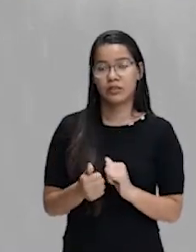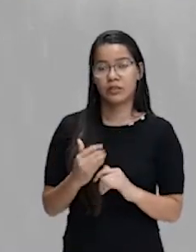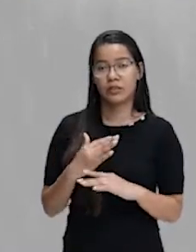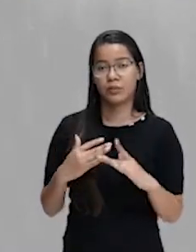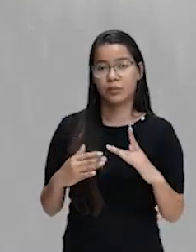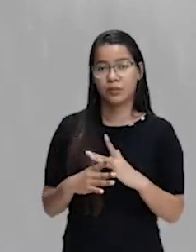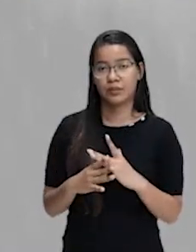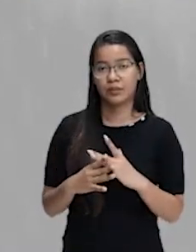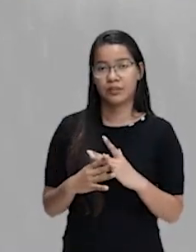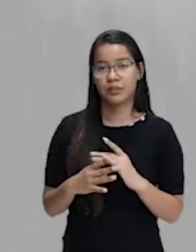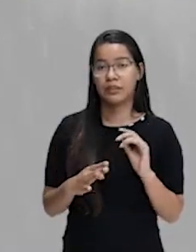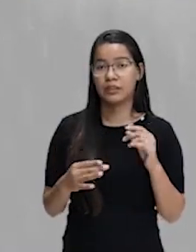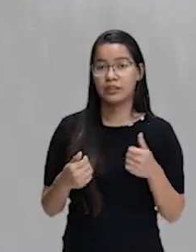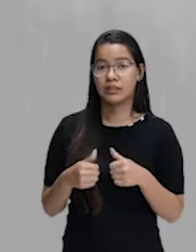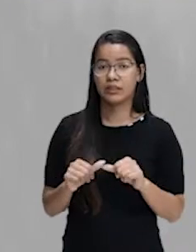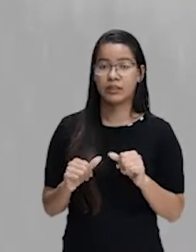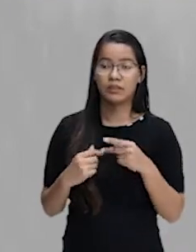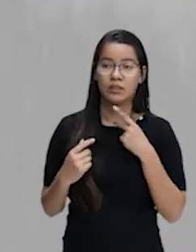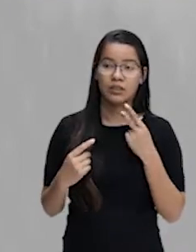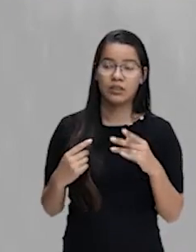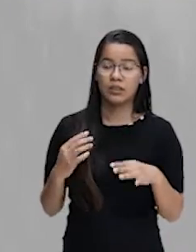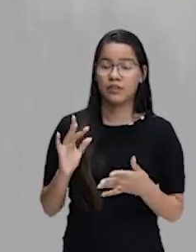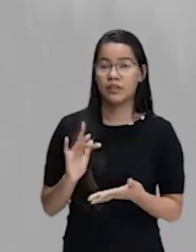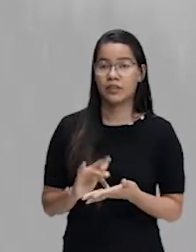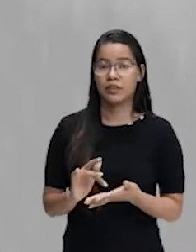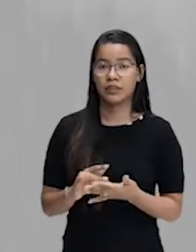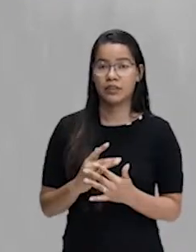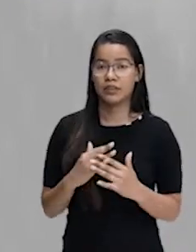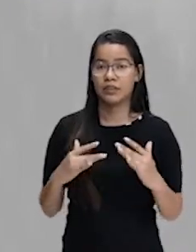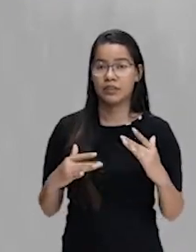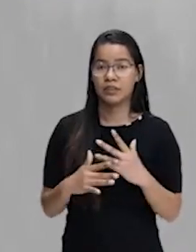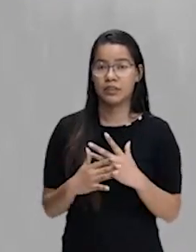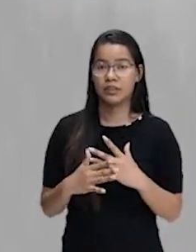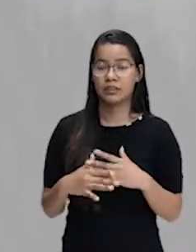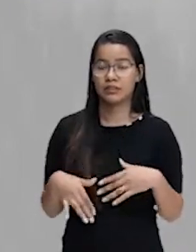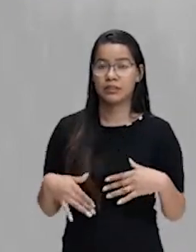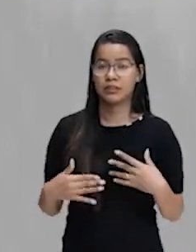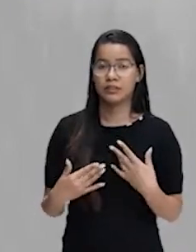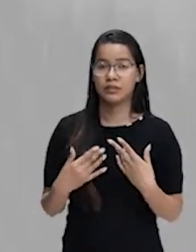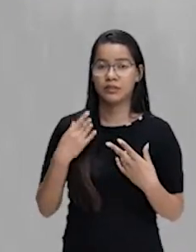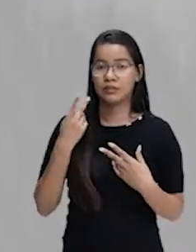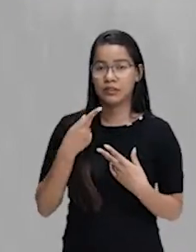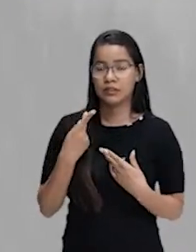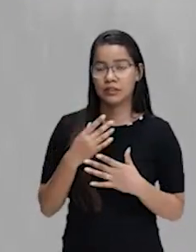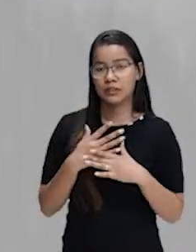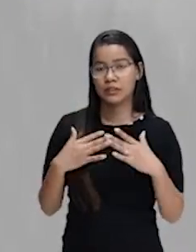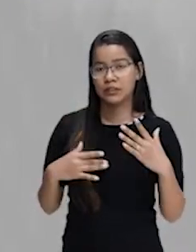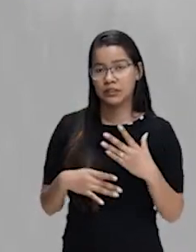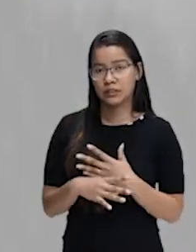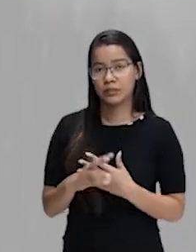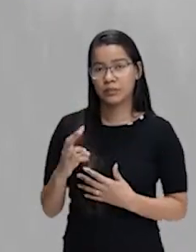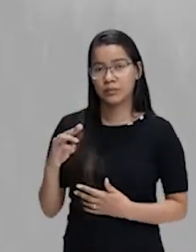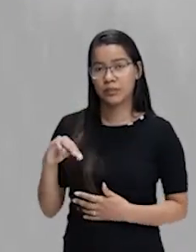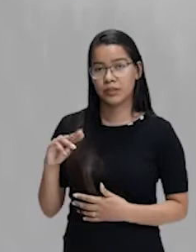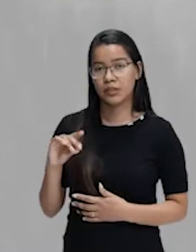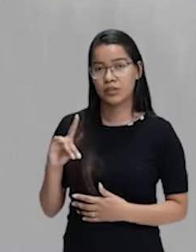na Baixa Idade Média, está se falando das cidades medievais. E aí, falar das cidades